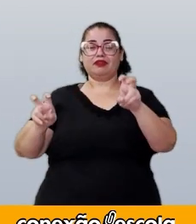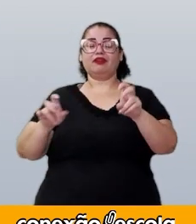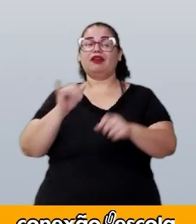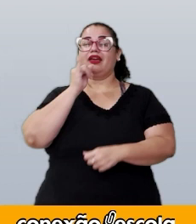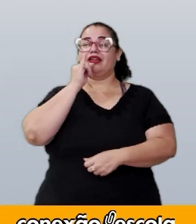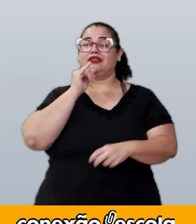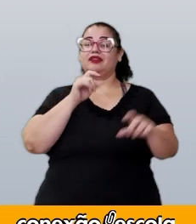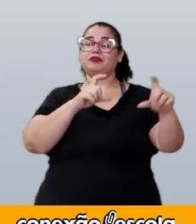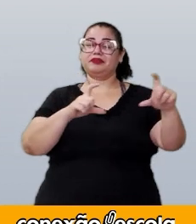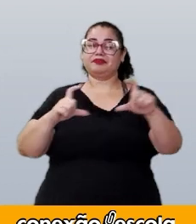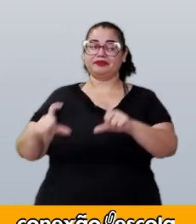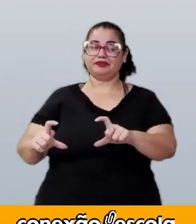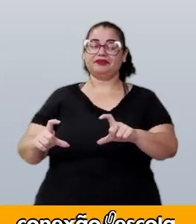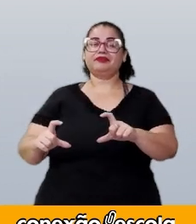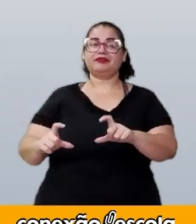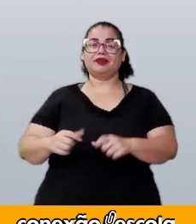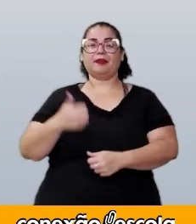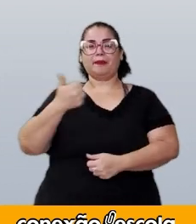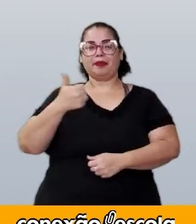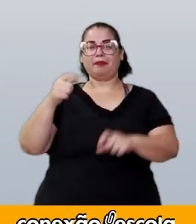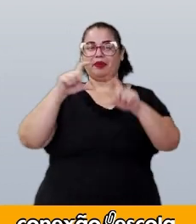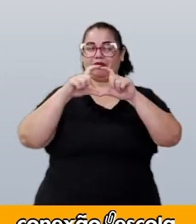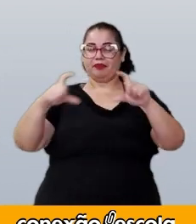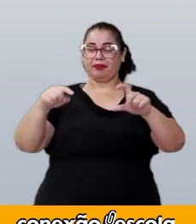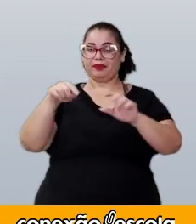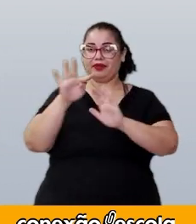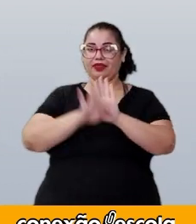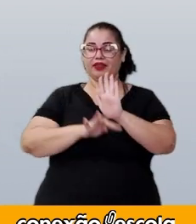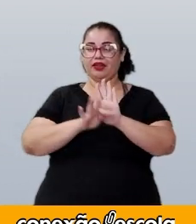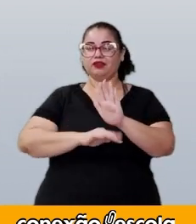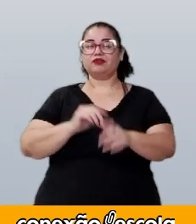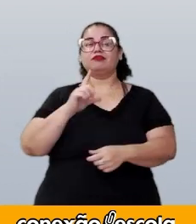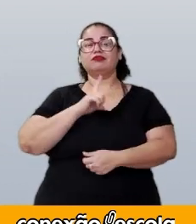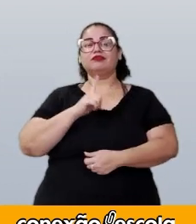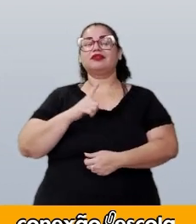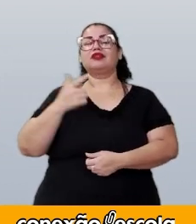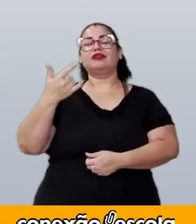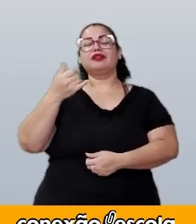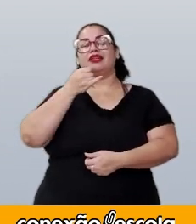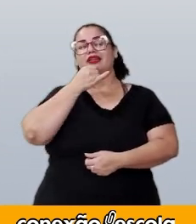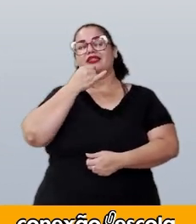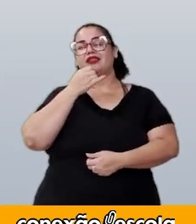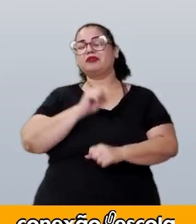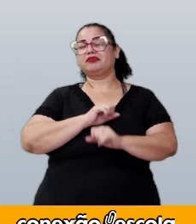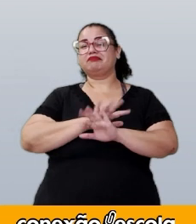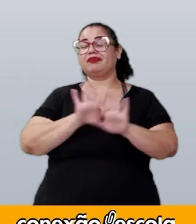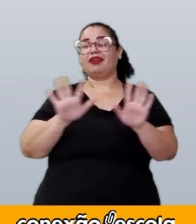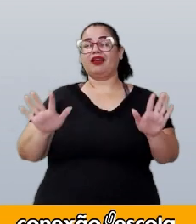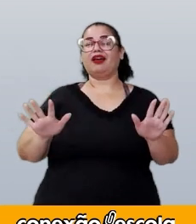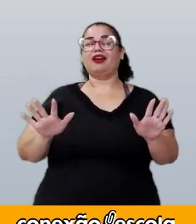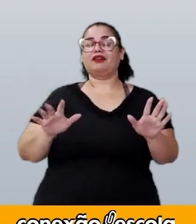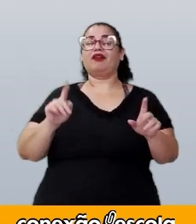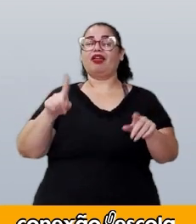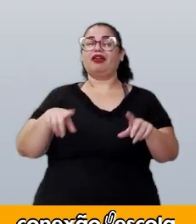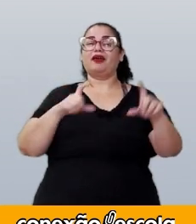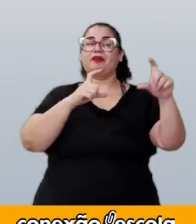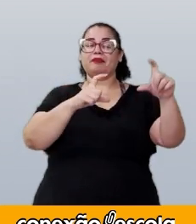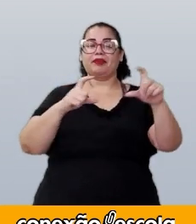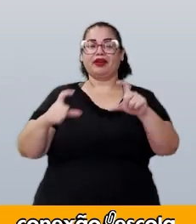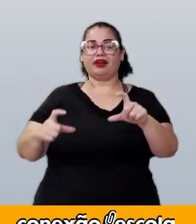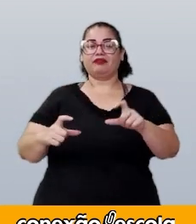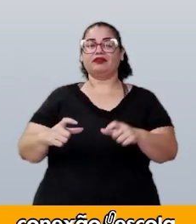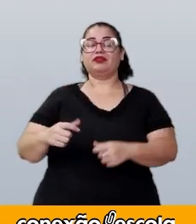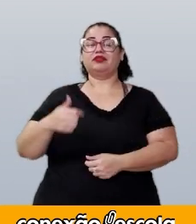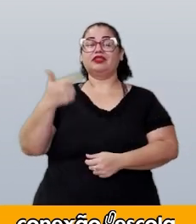de paráfrase. No primeiro parágrafo desse texto, nós temos um claro exemplo de paráfrase.